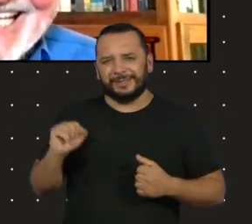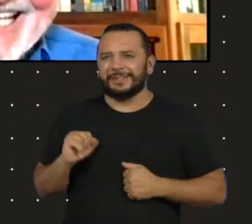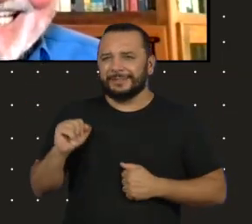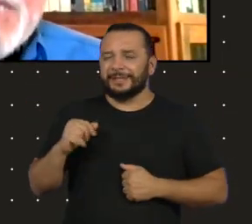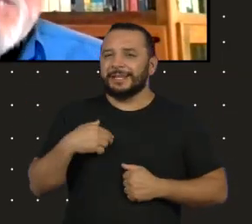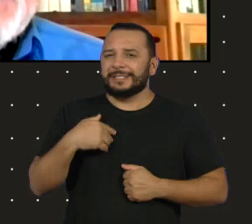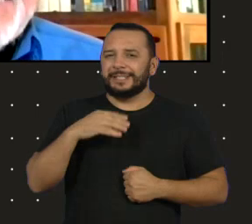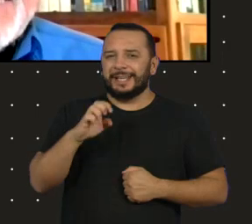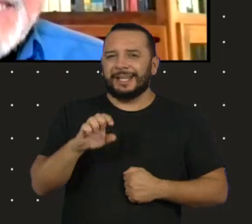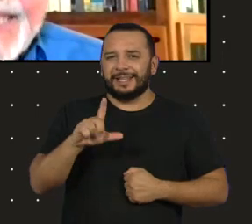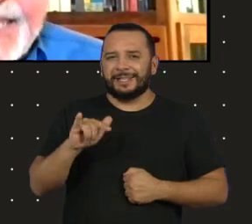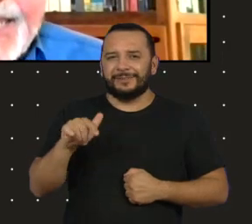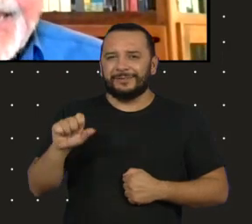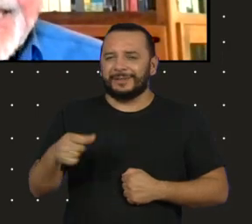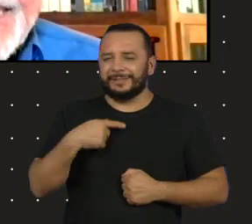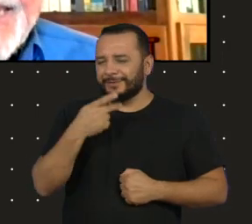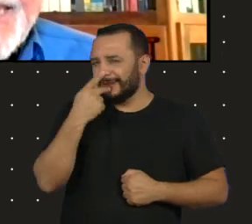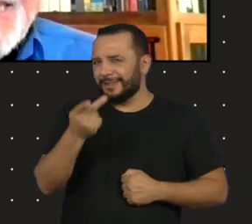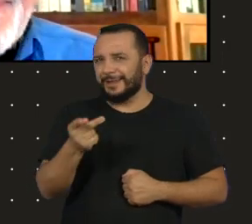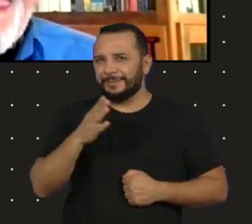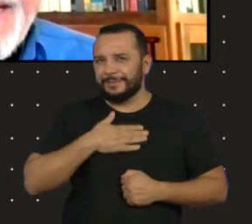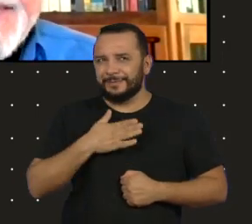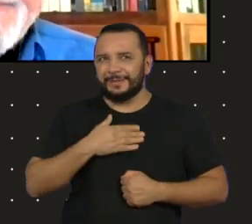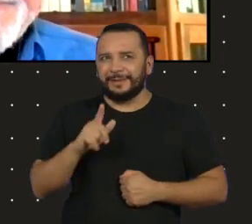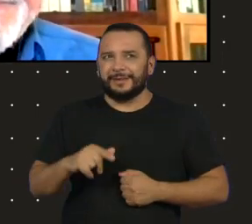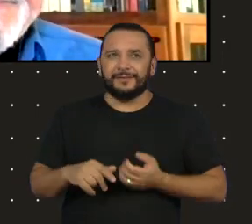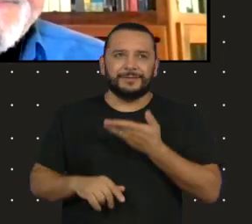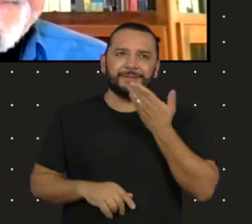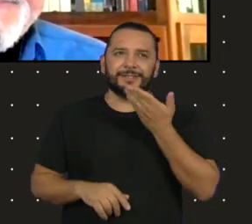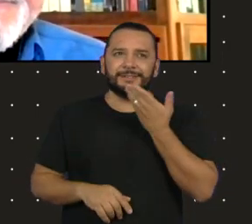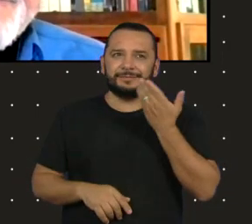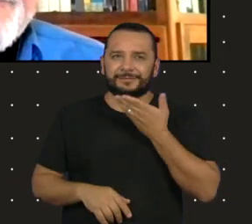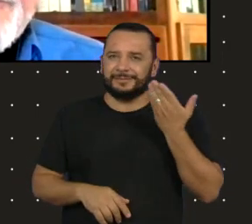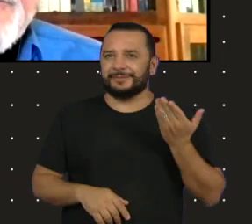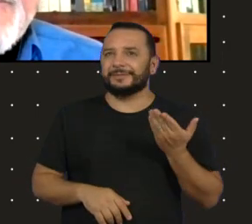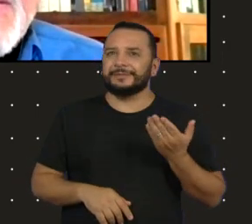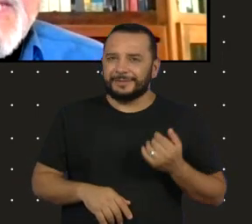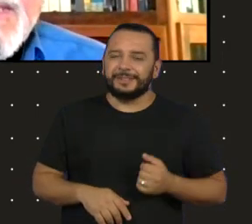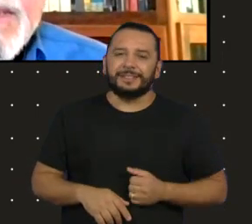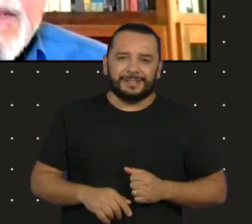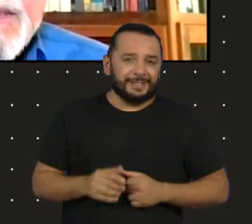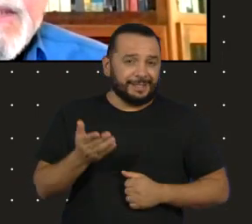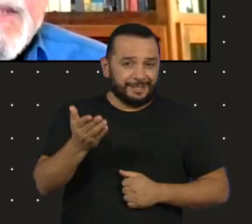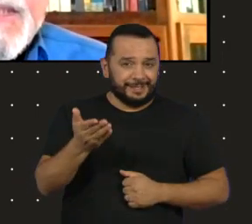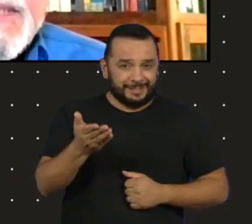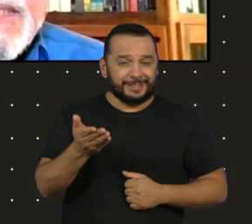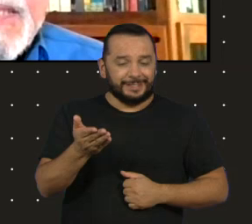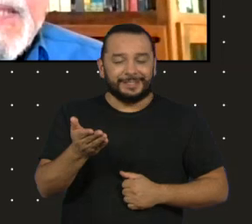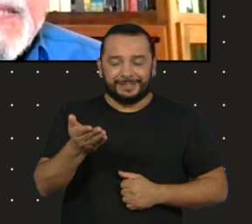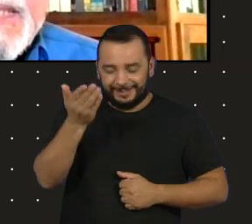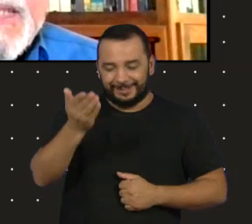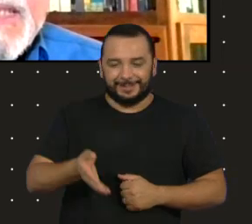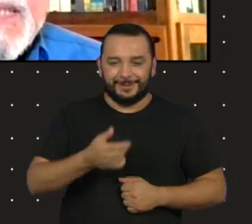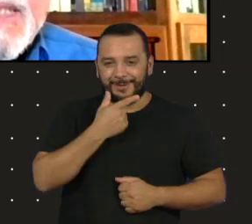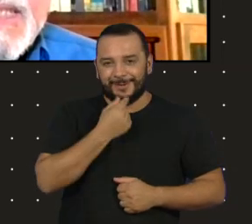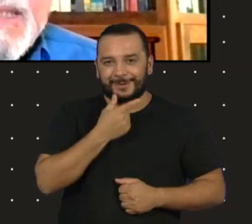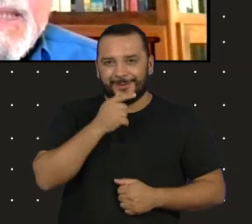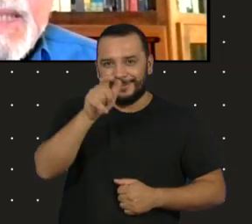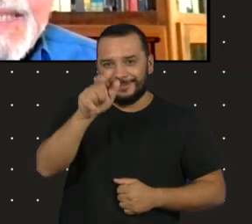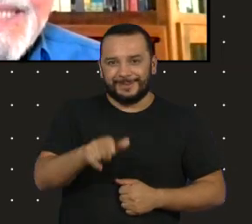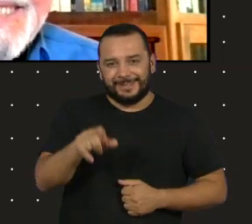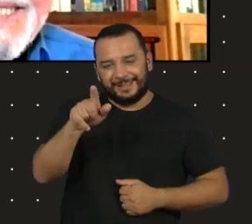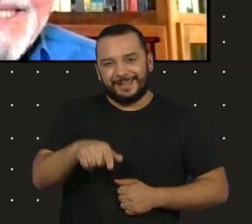bastante. Então, falar do Elifas para mim é muito fácil, né? Esse caboclo aí, que nós estamos falando